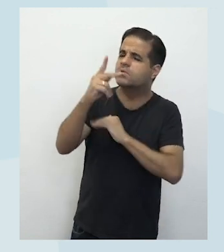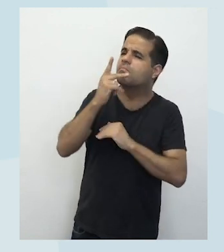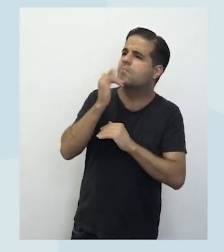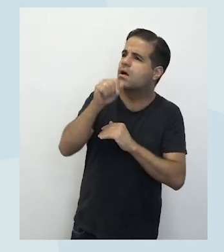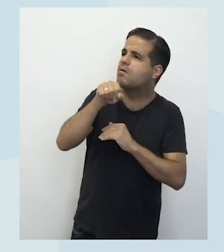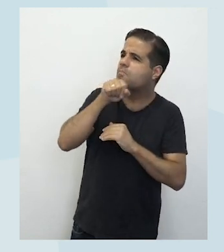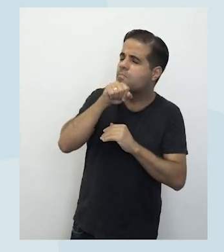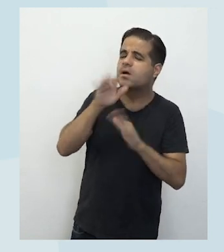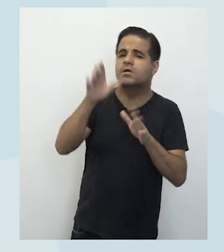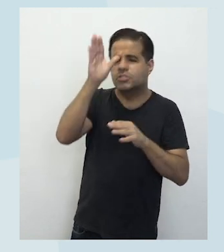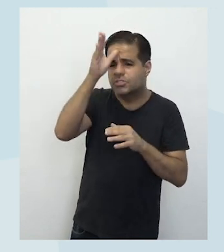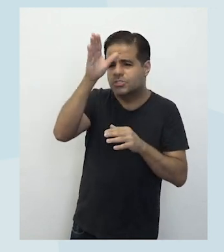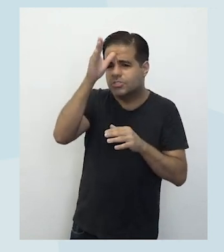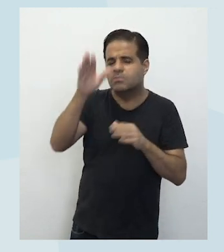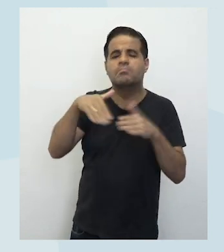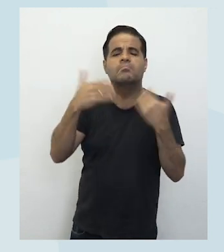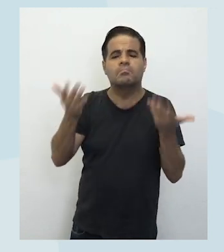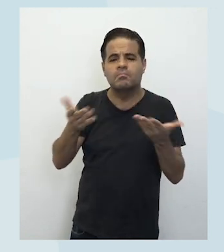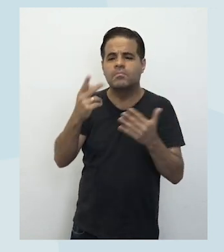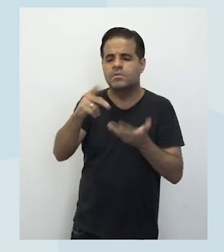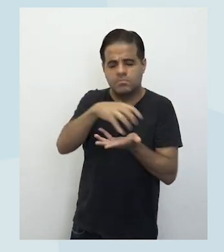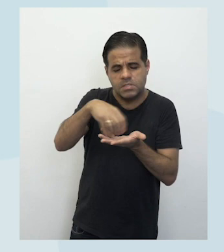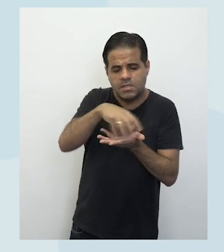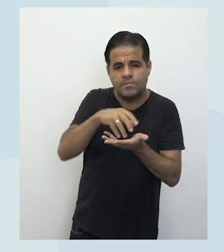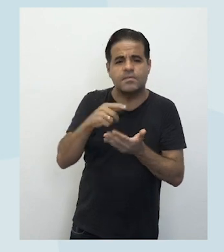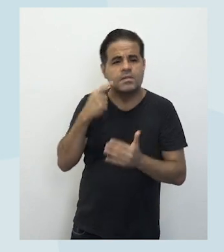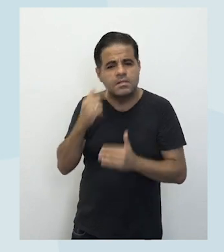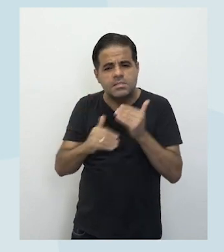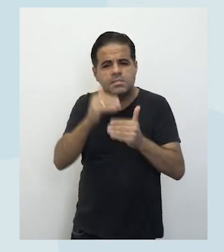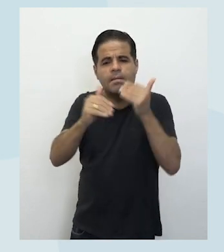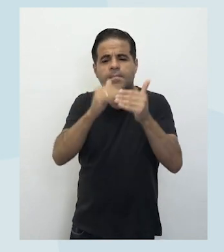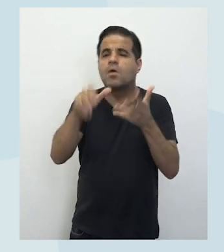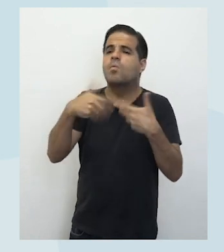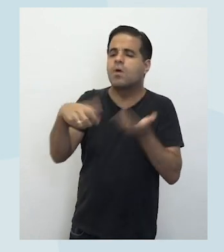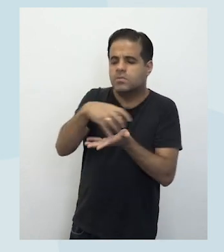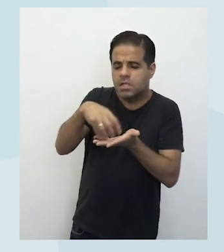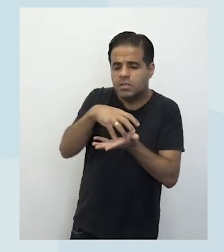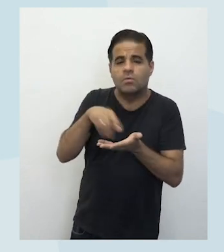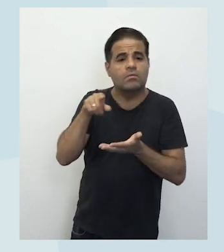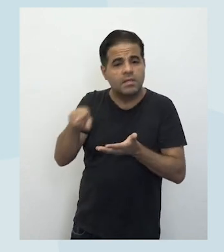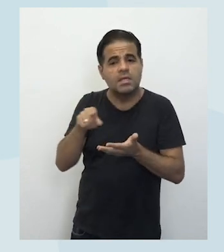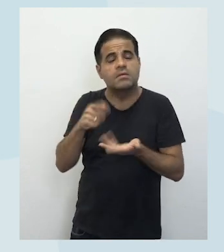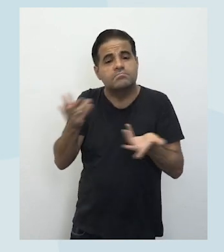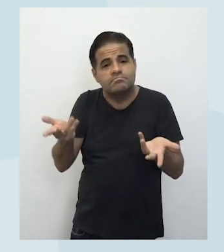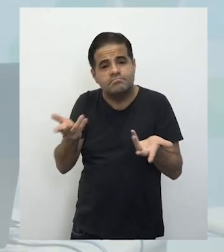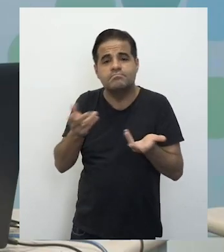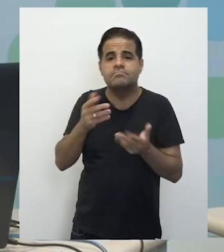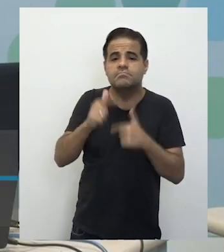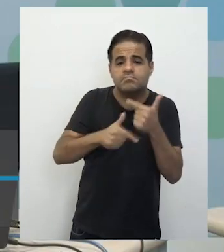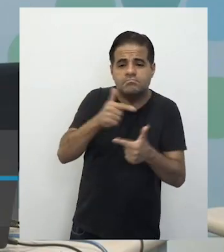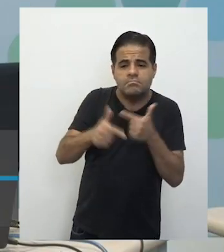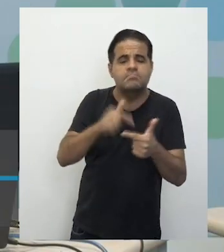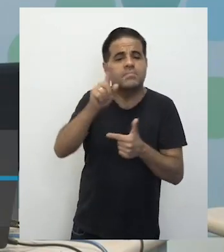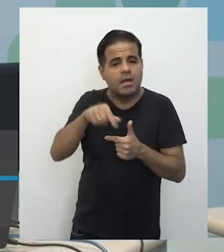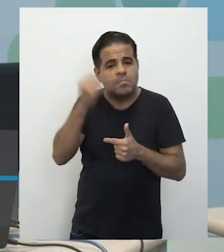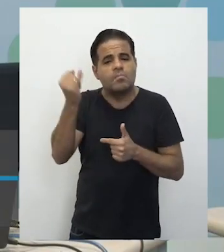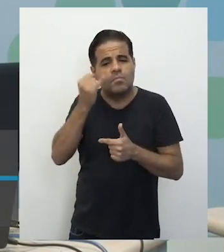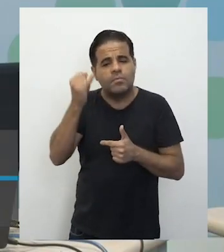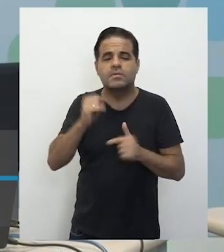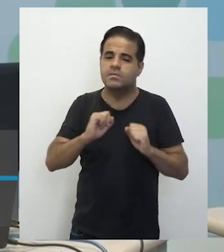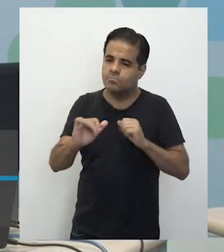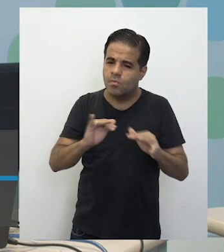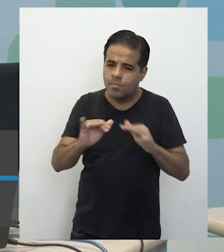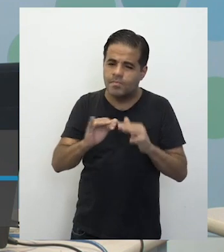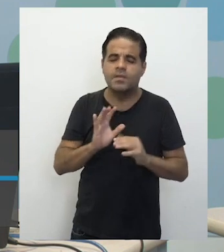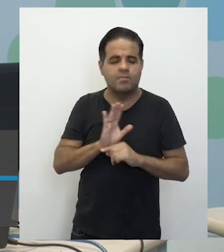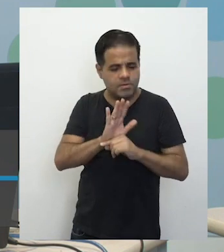para sua mãe, para o tio, para a tia, qual é o serviço que eles desempenham, qual é o setor da economia, né, qual eles trabalham. É muito importante esse momento,